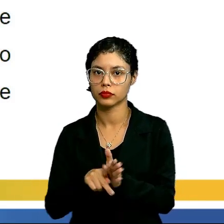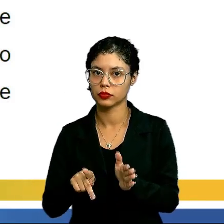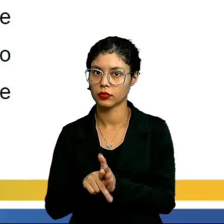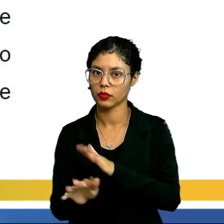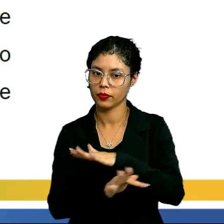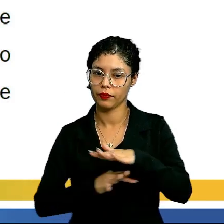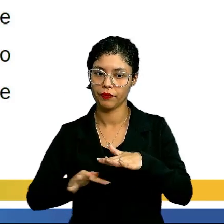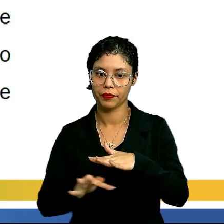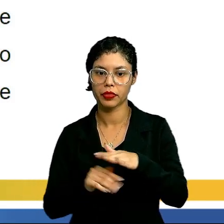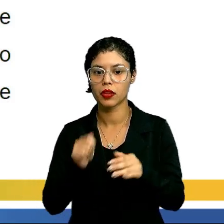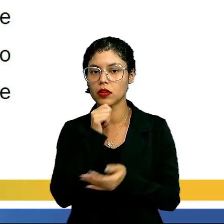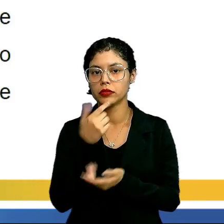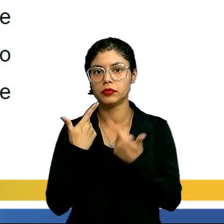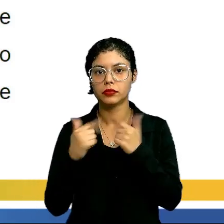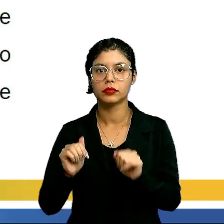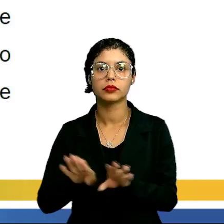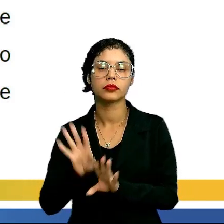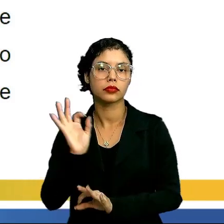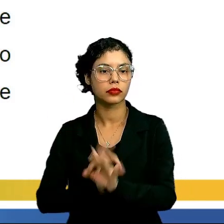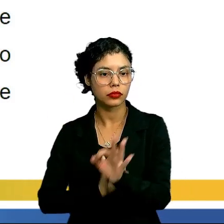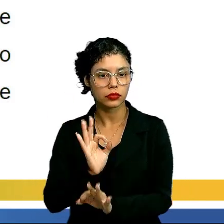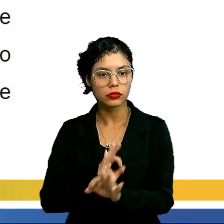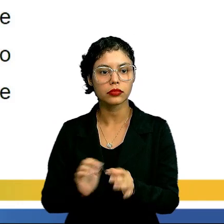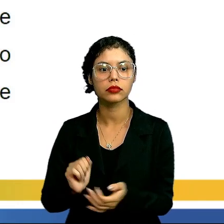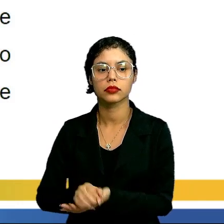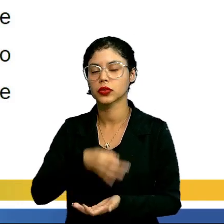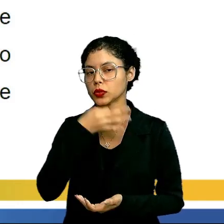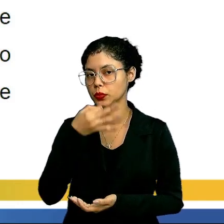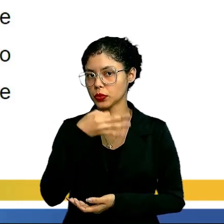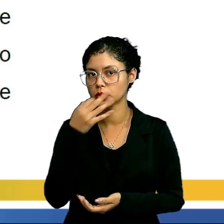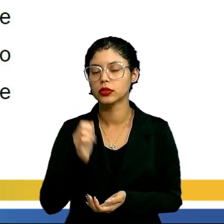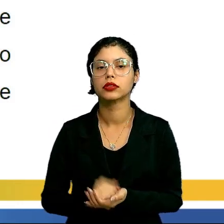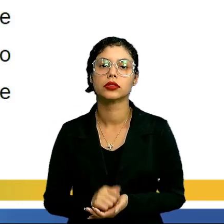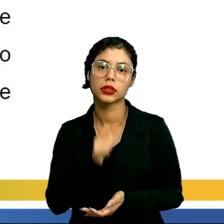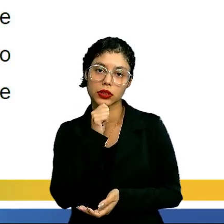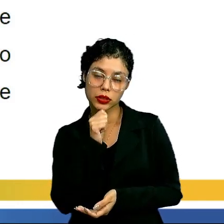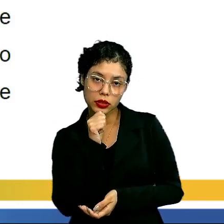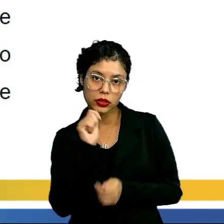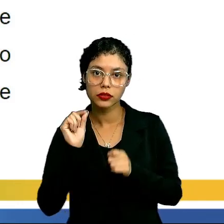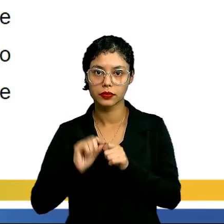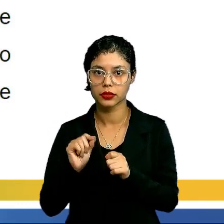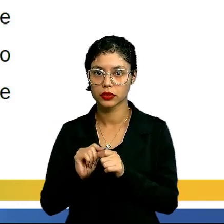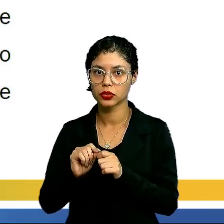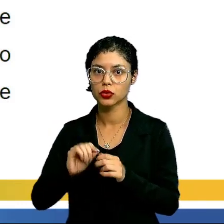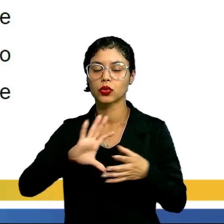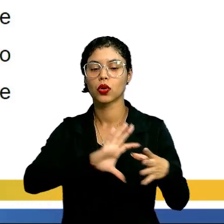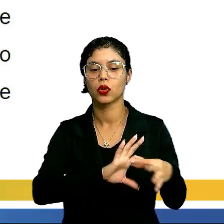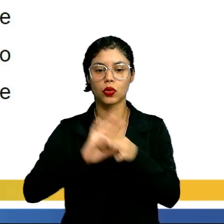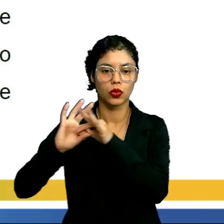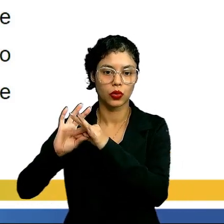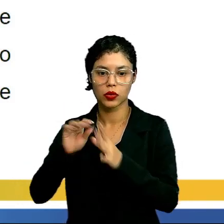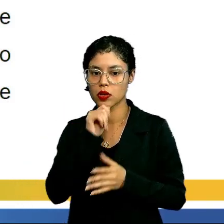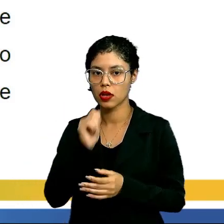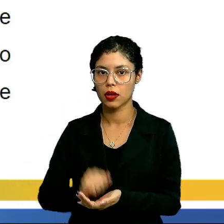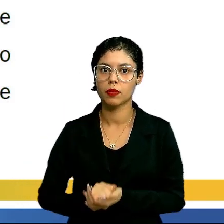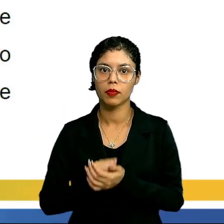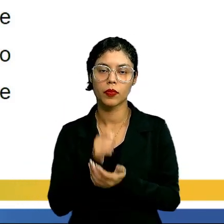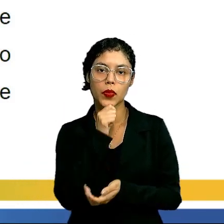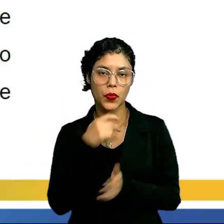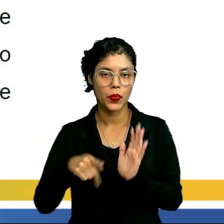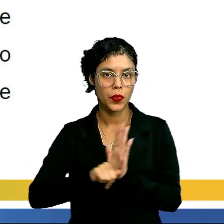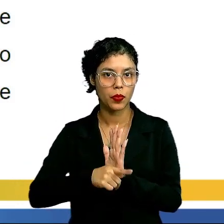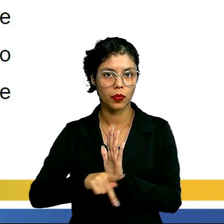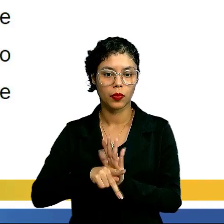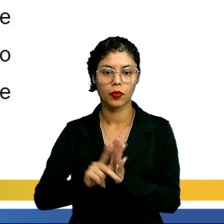portuguesa. Selecione, organize e relacione argumentos, articulando-os de forma coerente para defender o seu ponto de